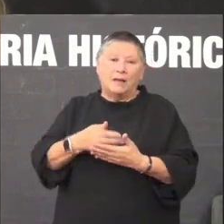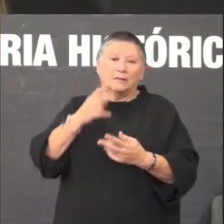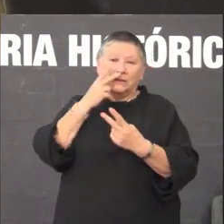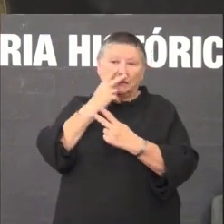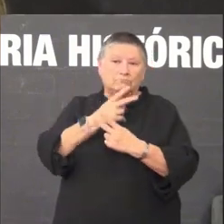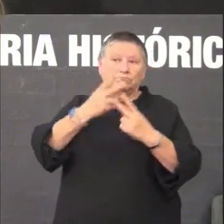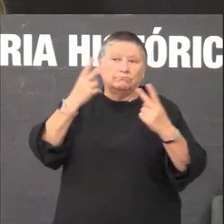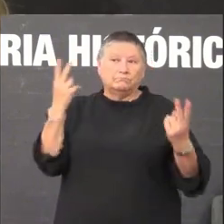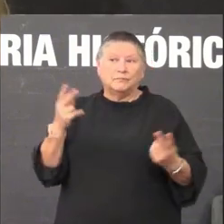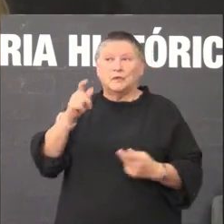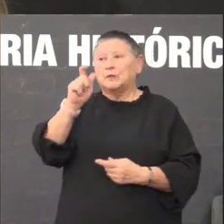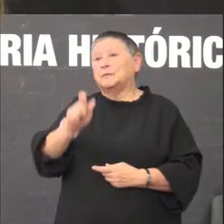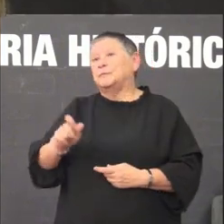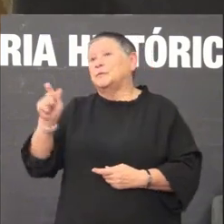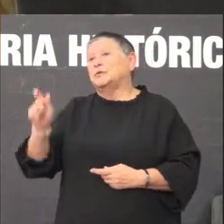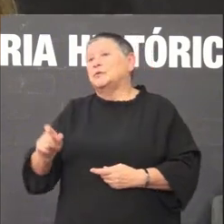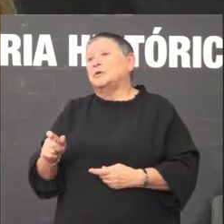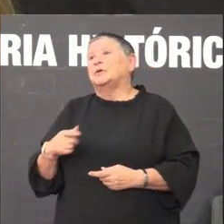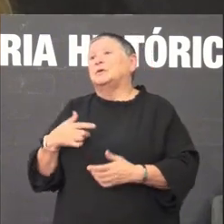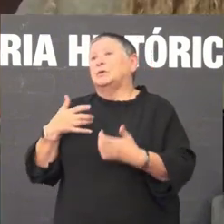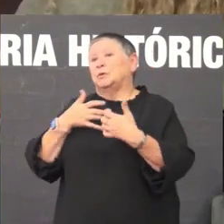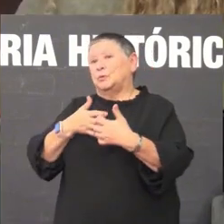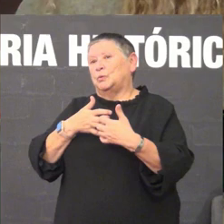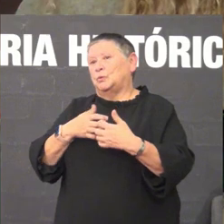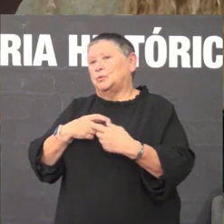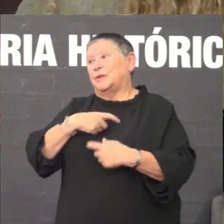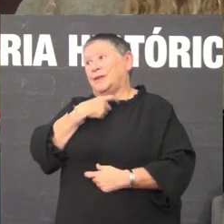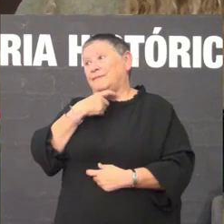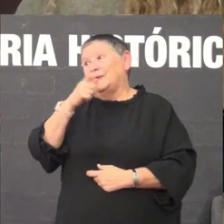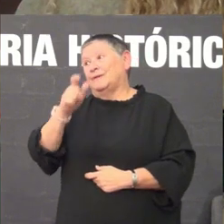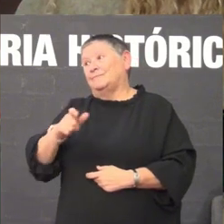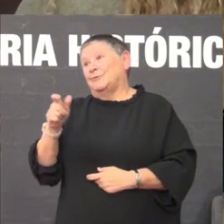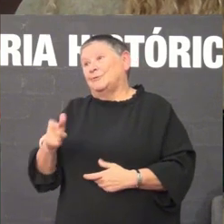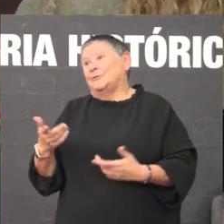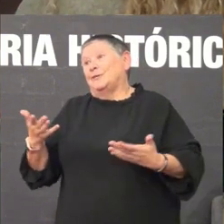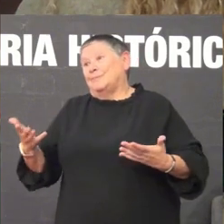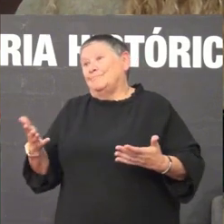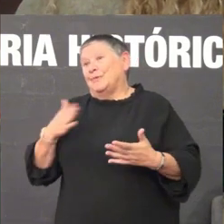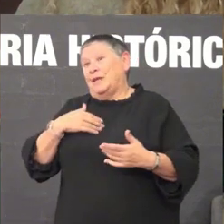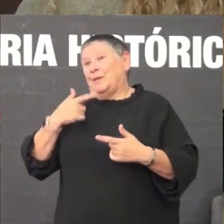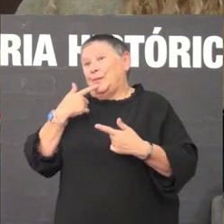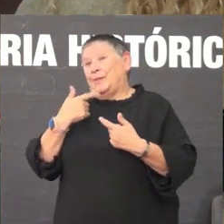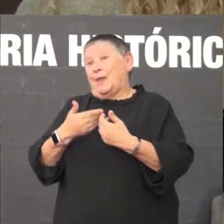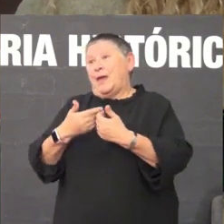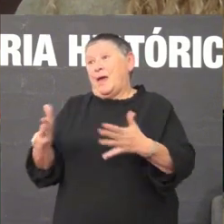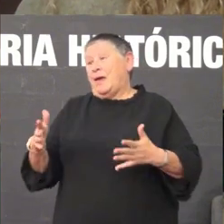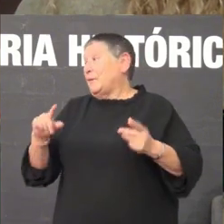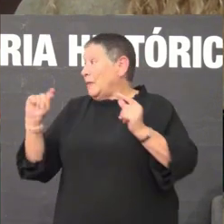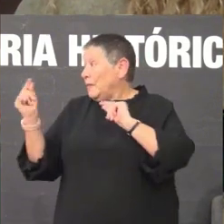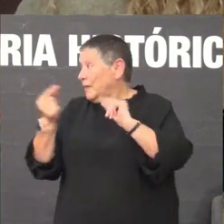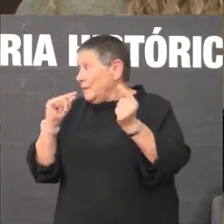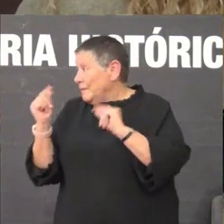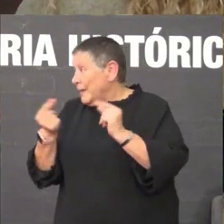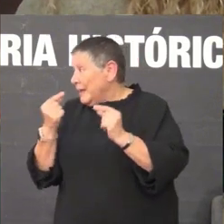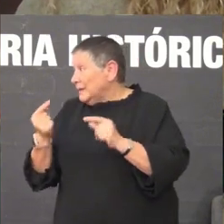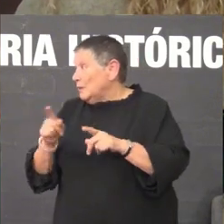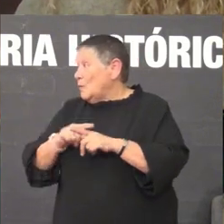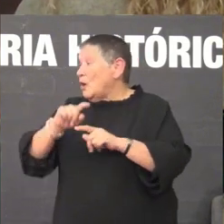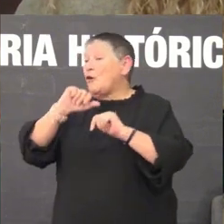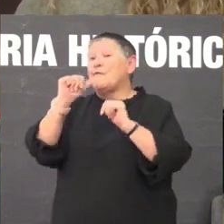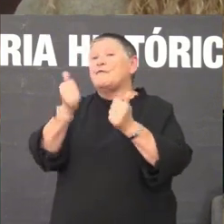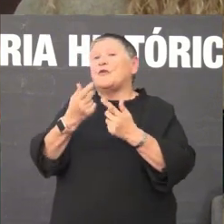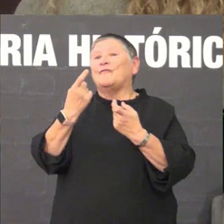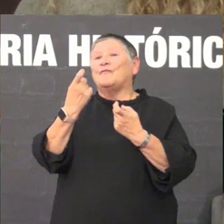enorme da democracia e da institucionalização da democracia. Abrir debate, não? Que se debate o que se está fazendo hoje aqui, que ao final é o xeito de educar